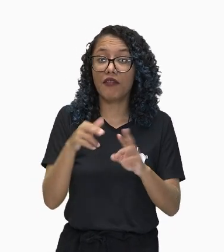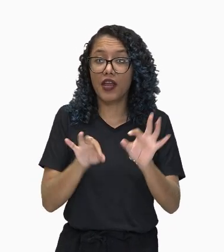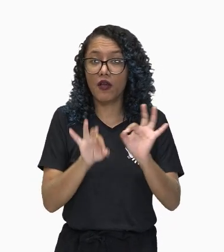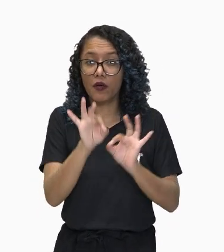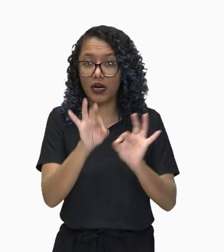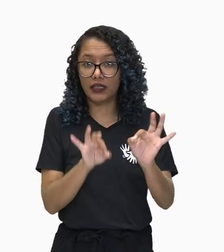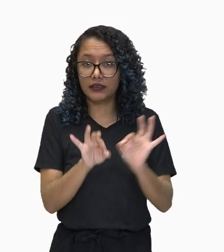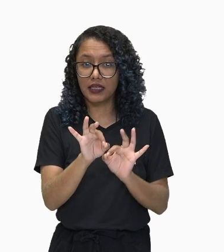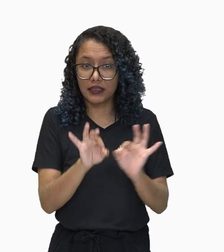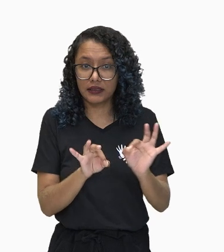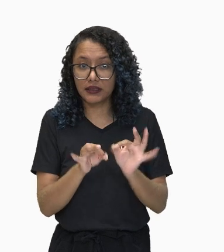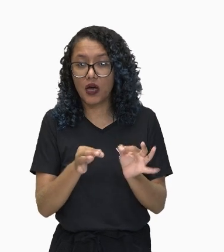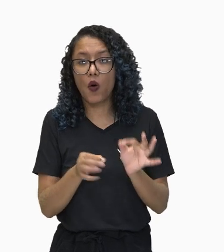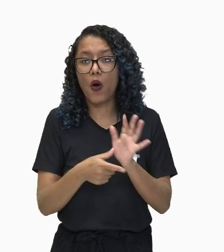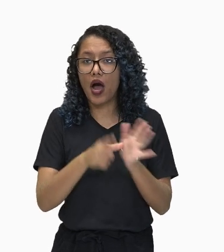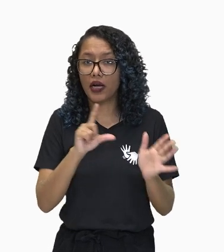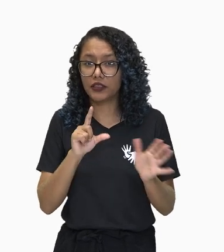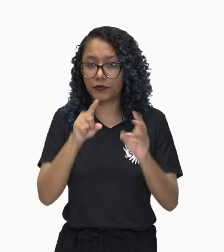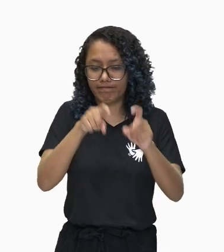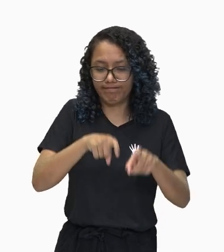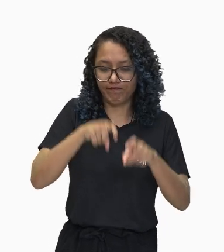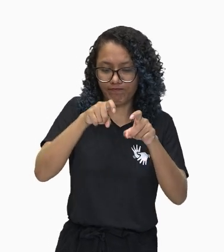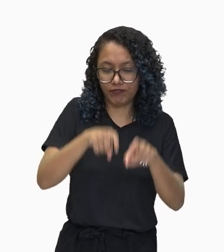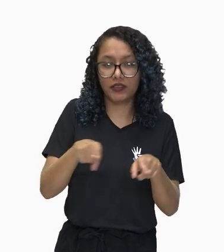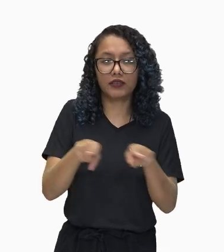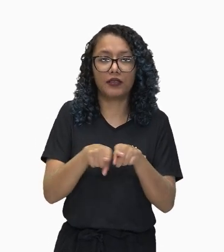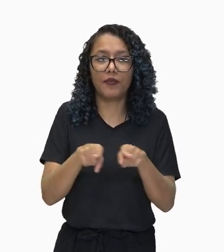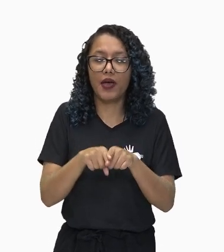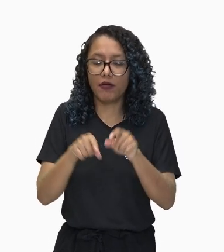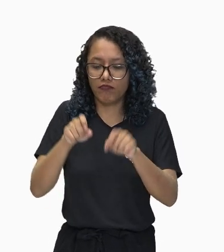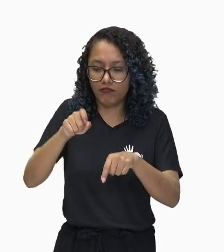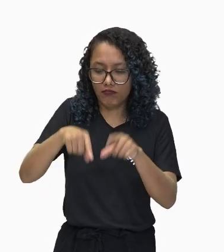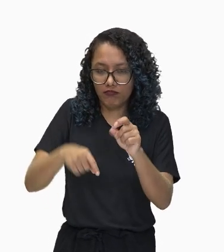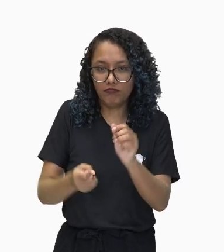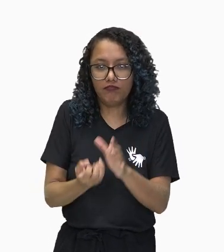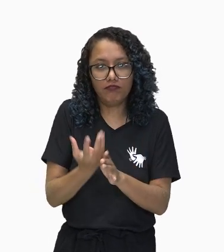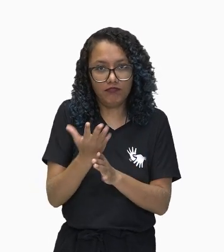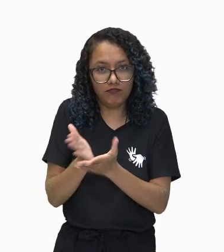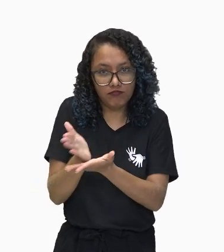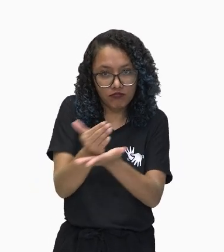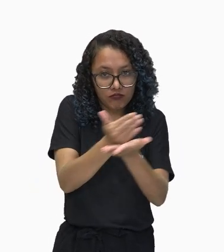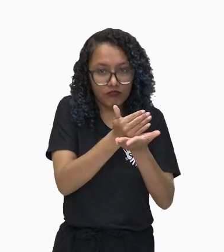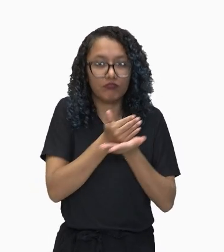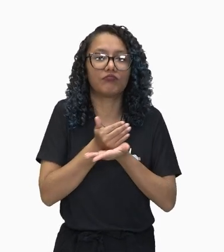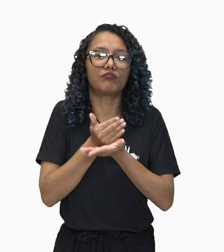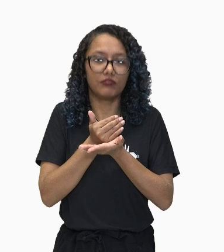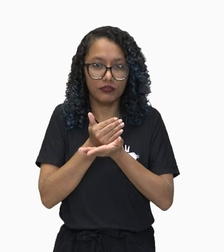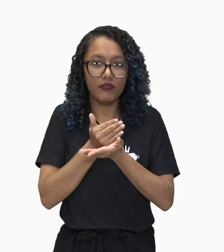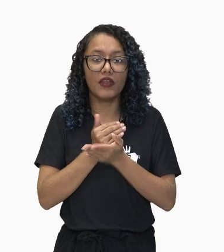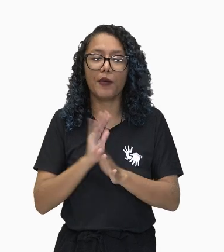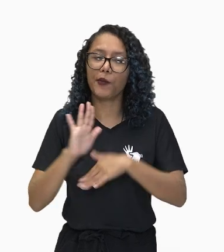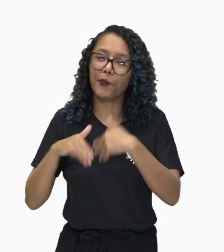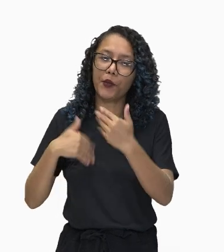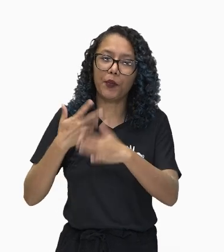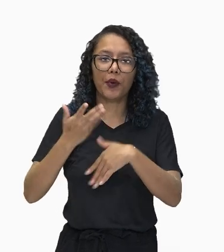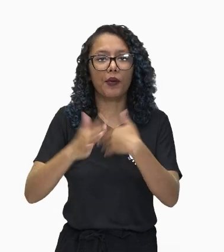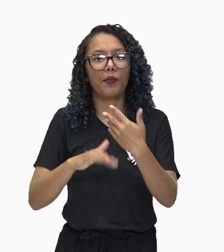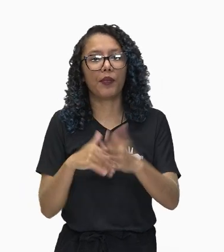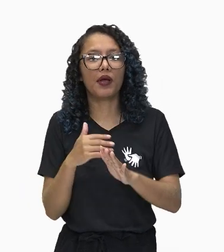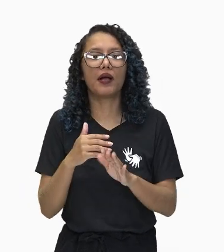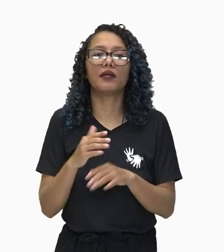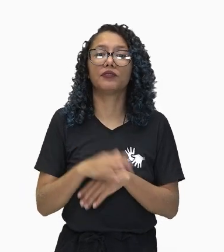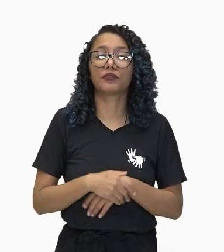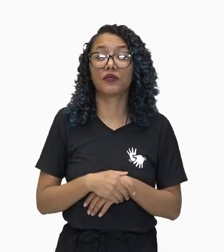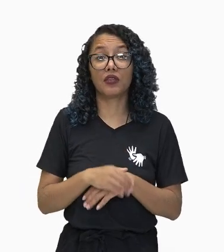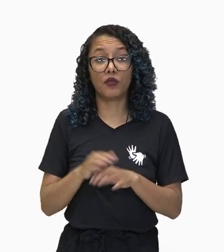ao plantio e à colheita. Olha aí, um movimento, né, ligado aí ao plantio e à colheita. Mais tarde, por volta da dinastia Song,